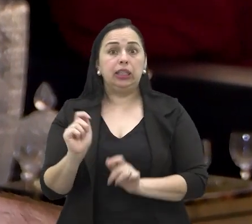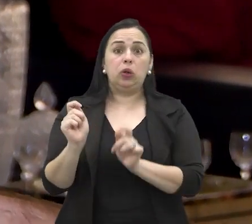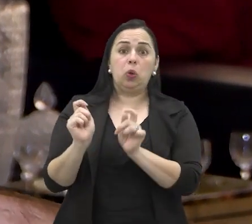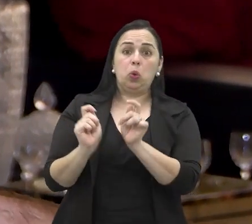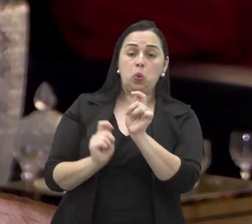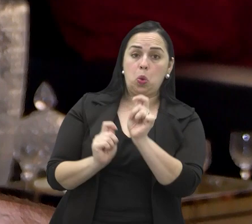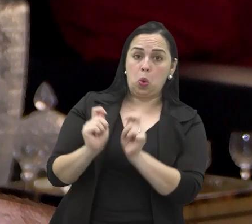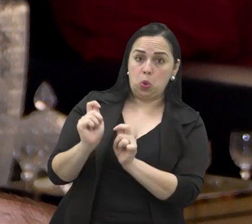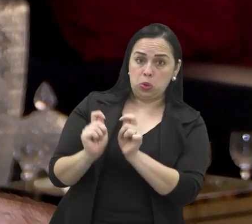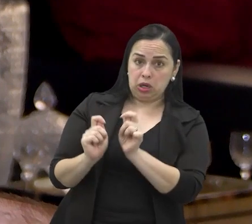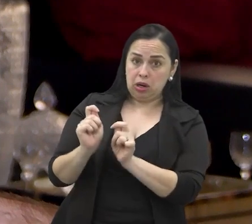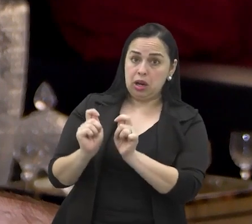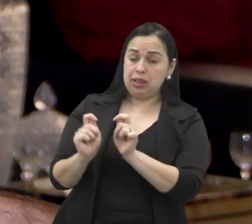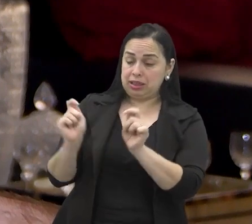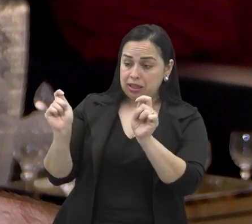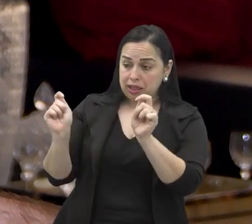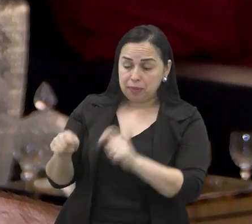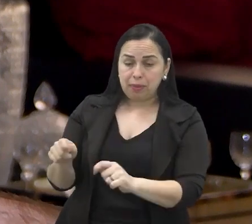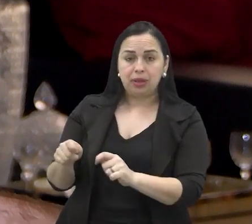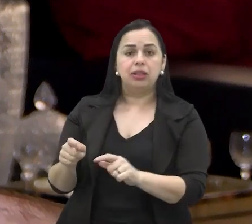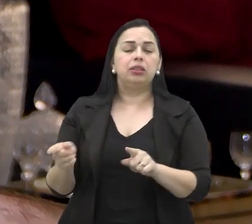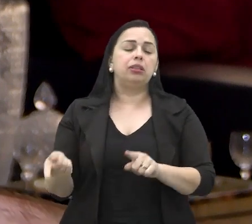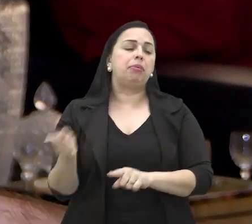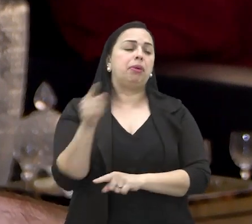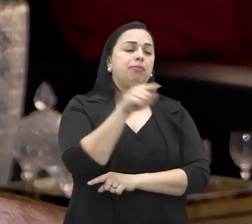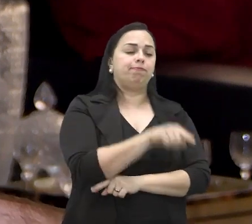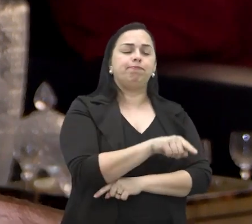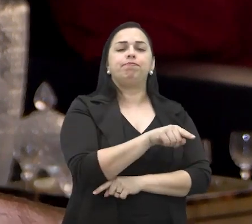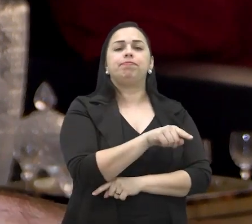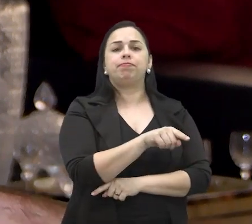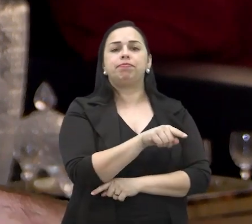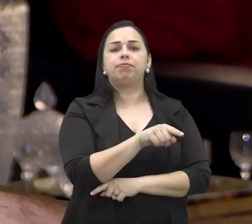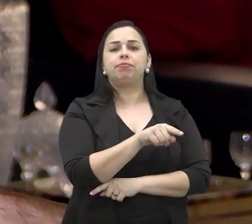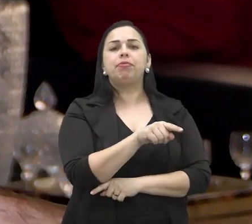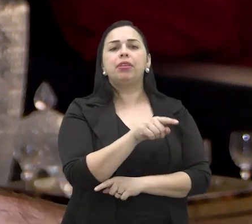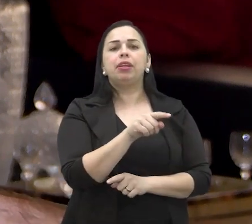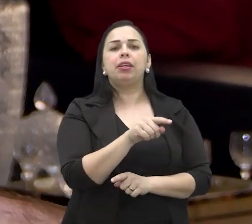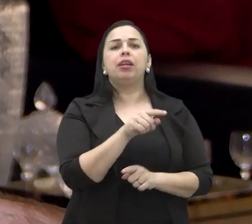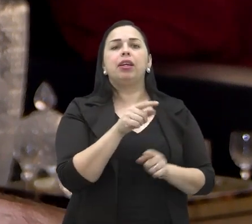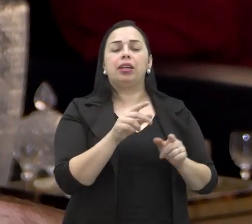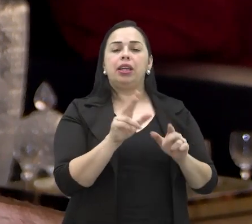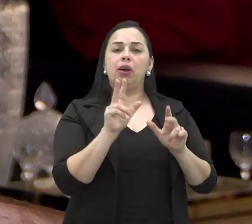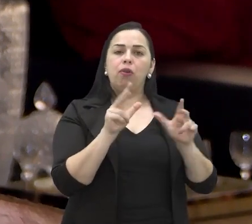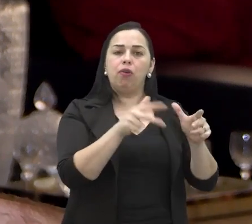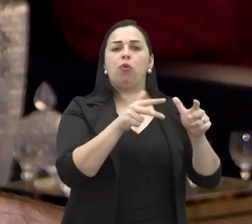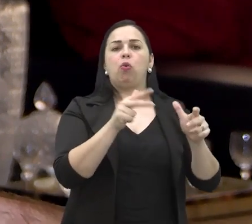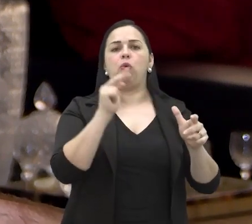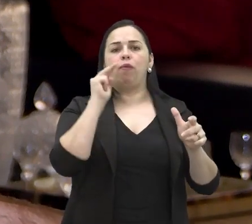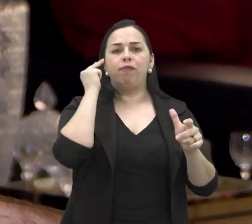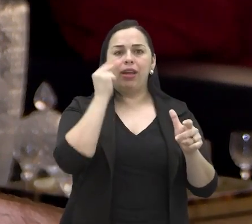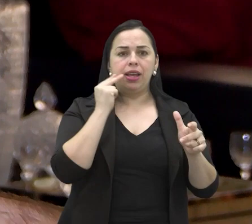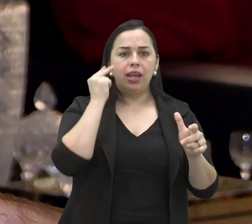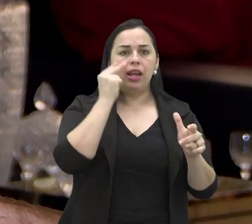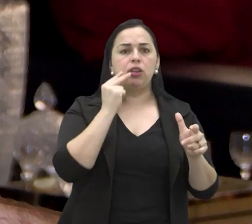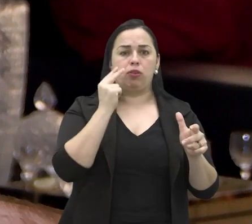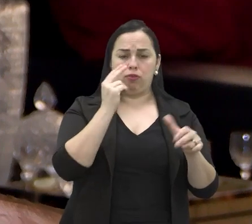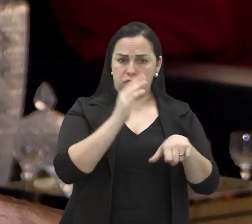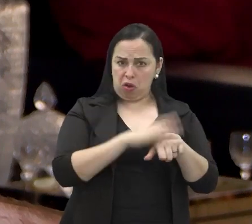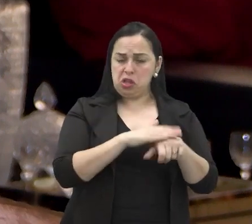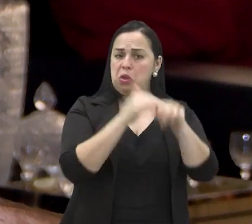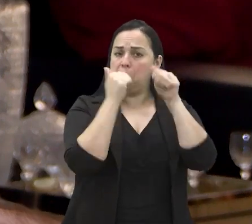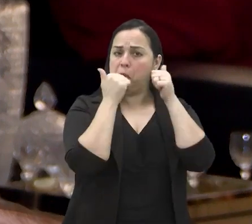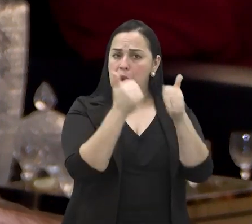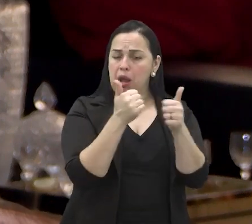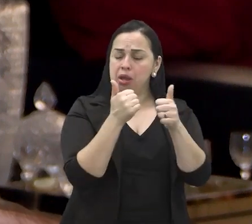lei entenda que é capaz e vá fazer esse trabalho, com auditoria, com